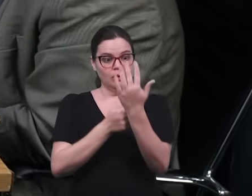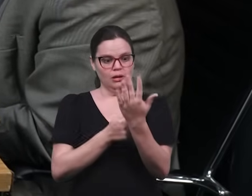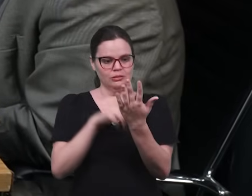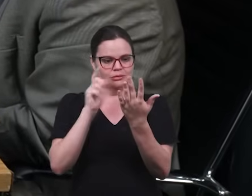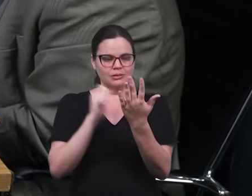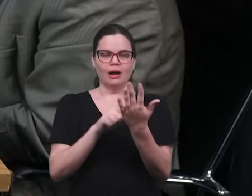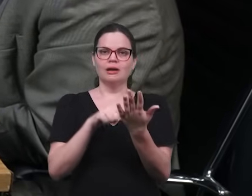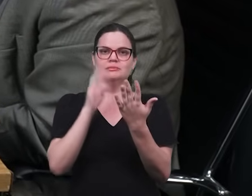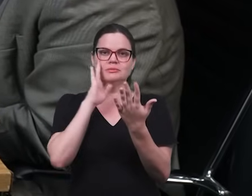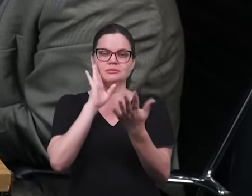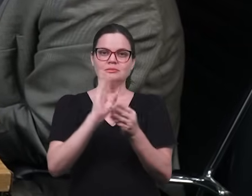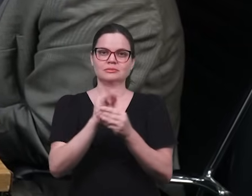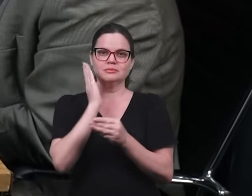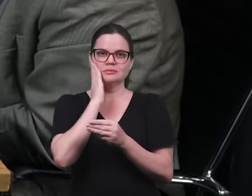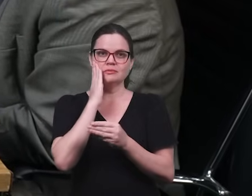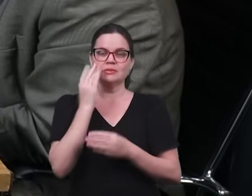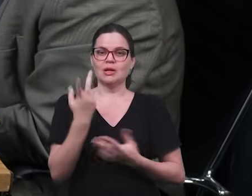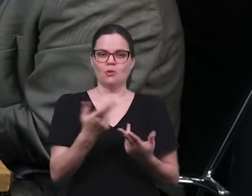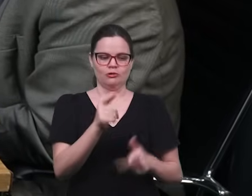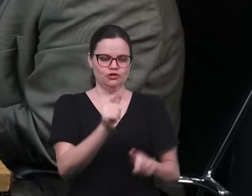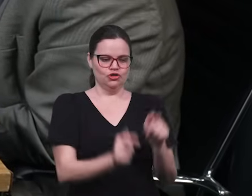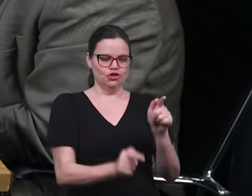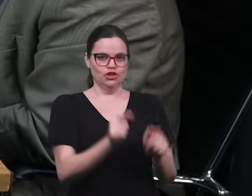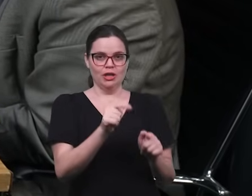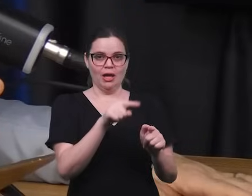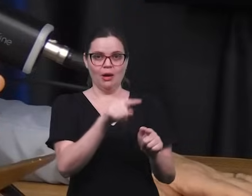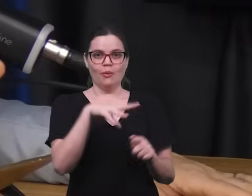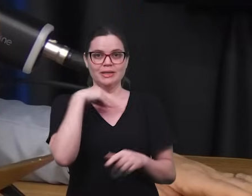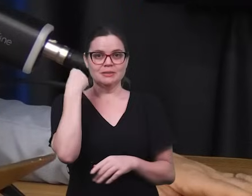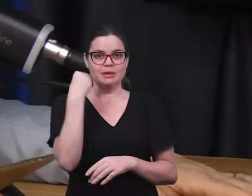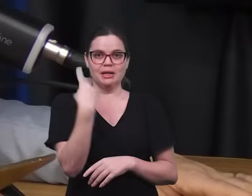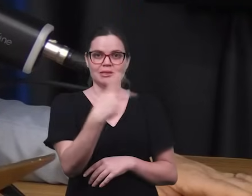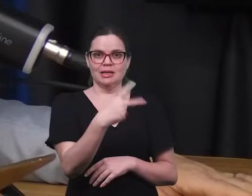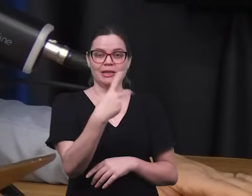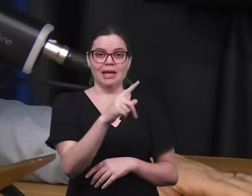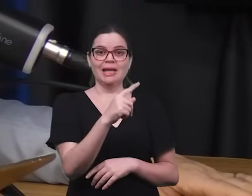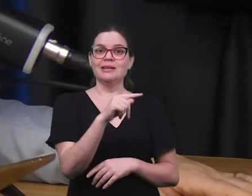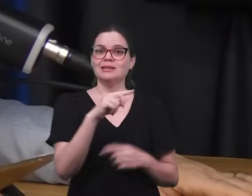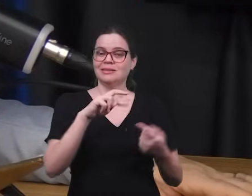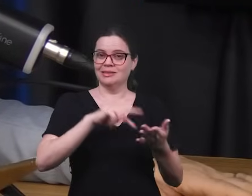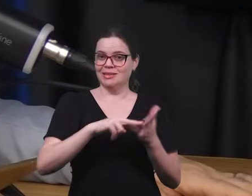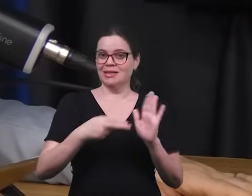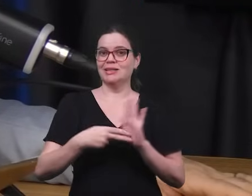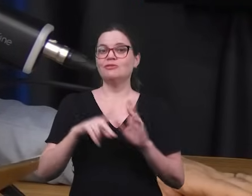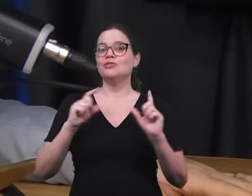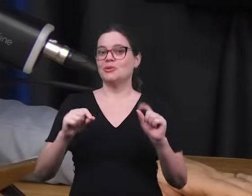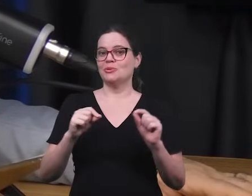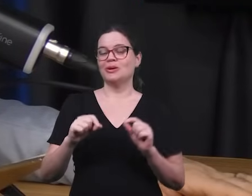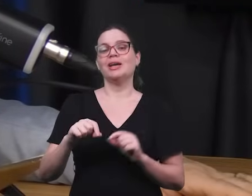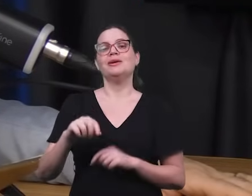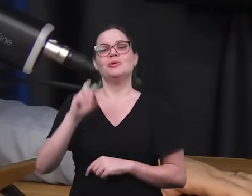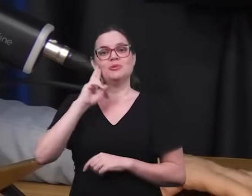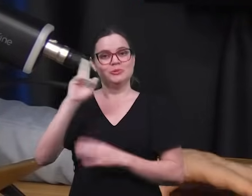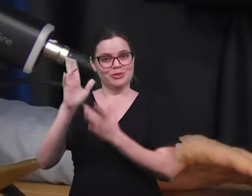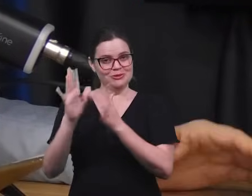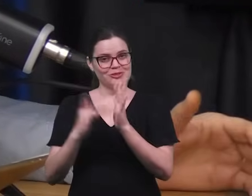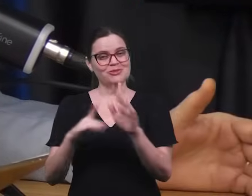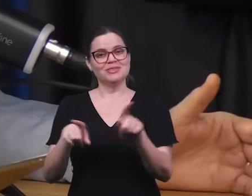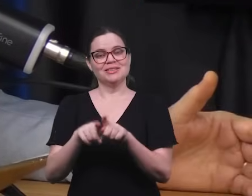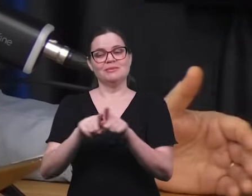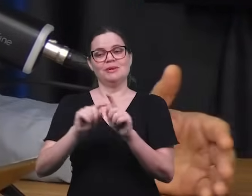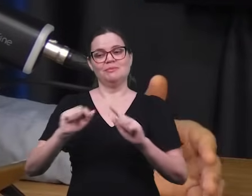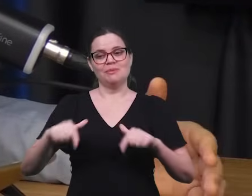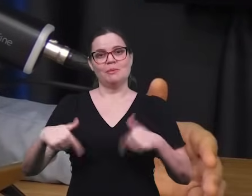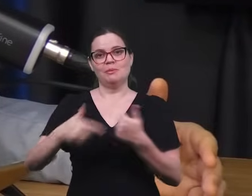manifesta. Então, quando a gente vê essa experiência de Gideão, que aponta exatamente para o Senhor Jesus e o derramar do Espírito Santo, nós vemos